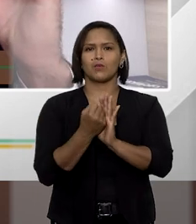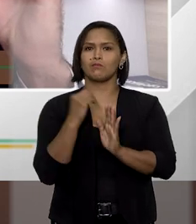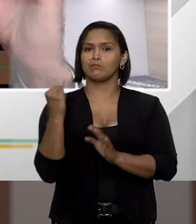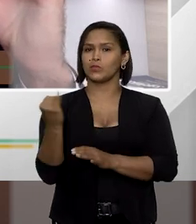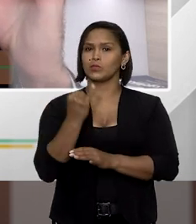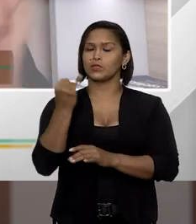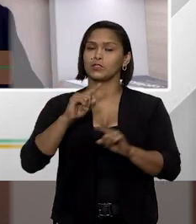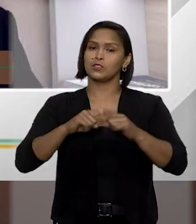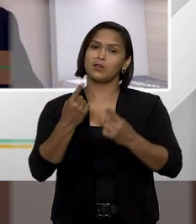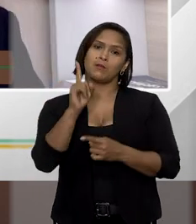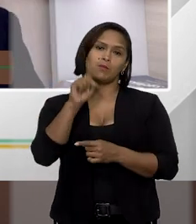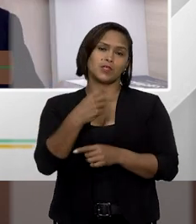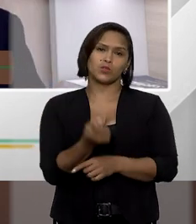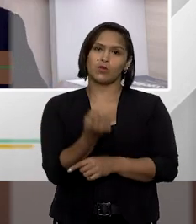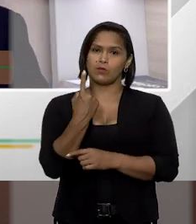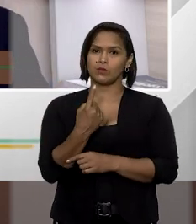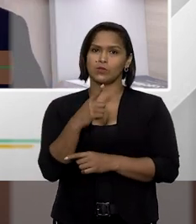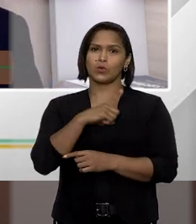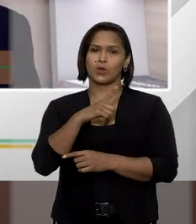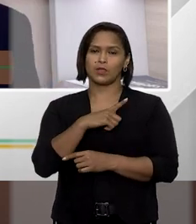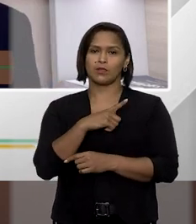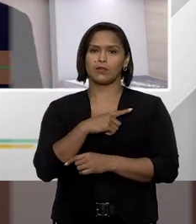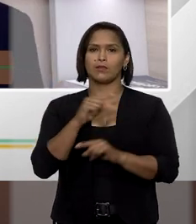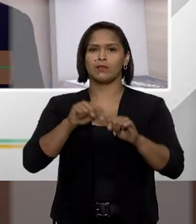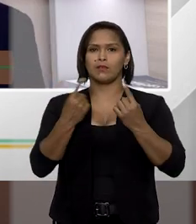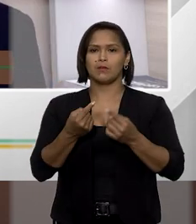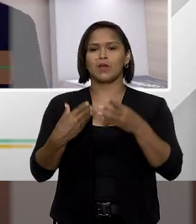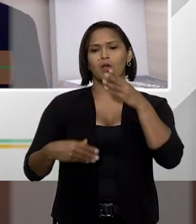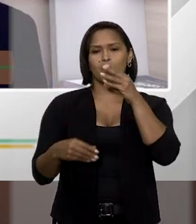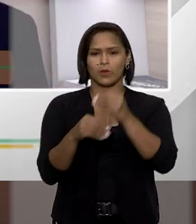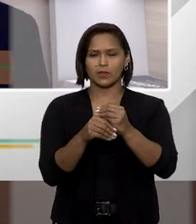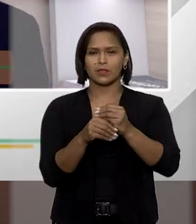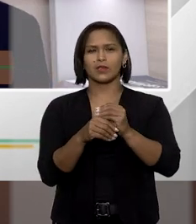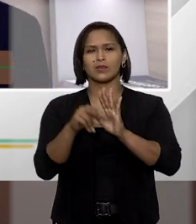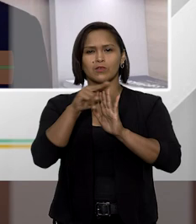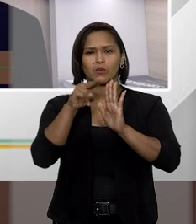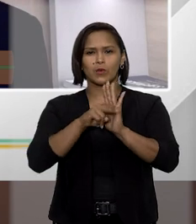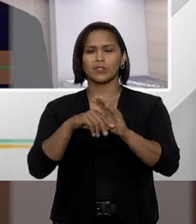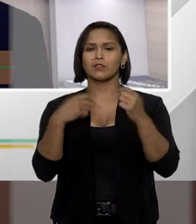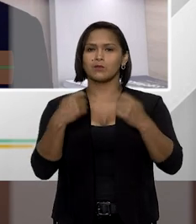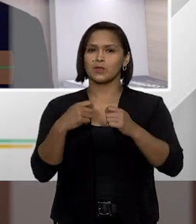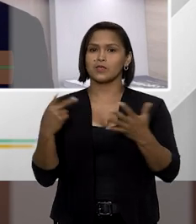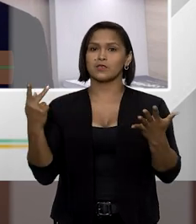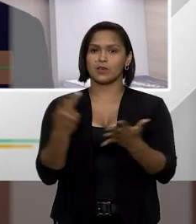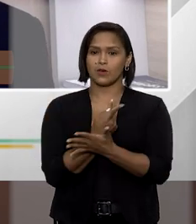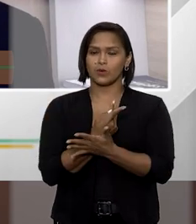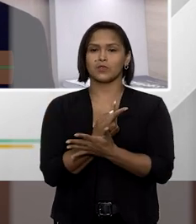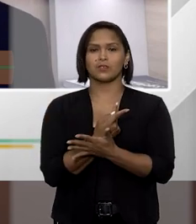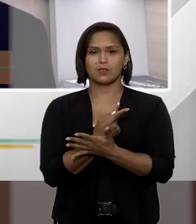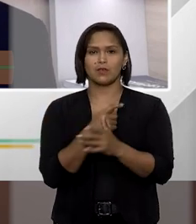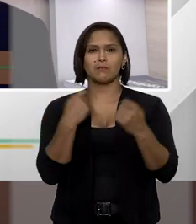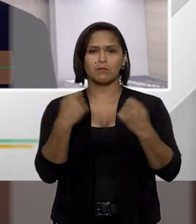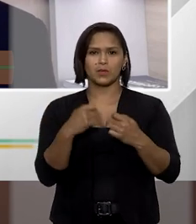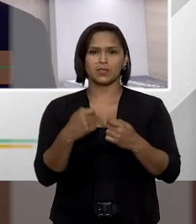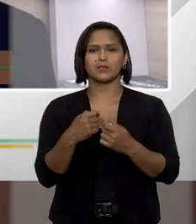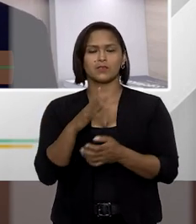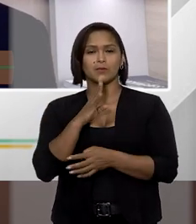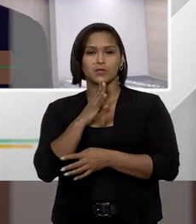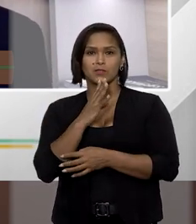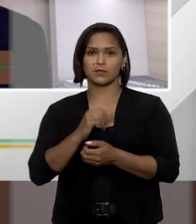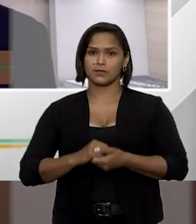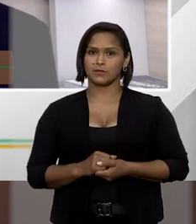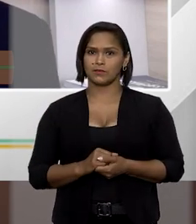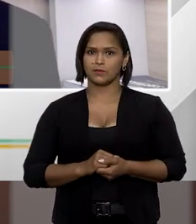referencial, mas não é o único. Há uma integração normativa necessária da qual nós precisamos